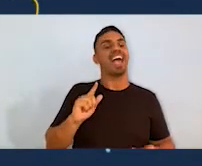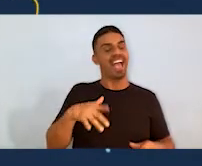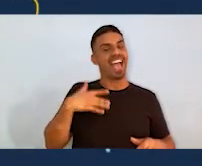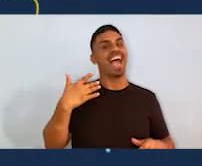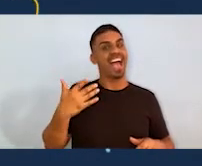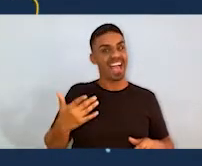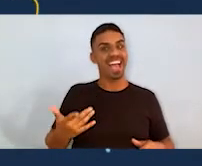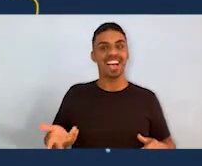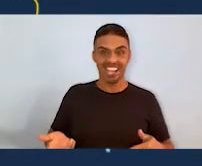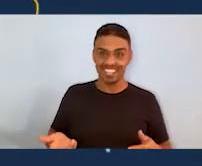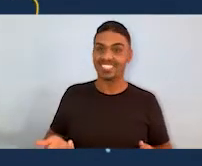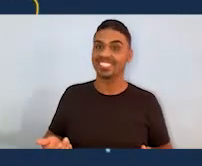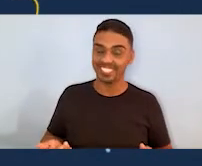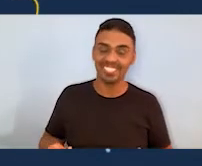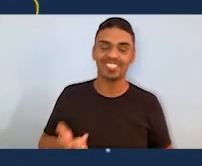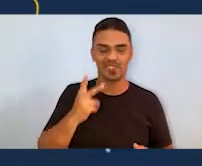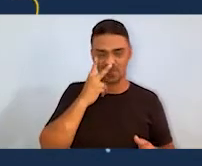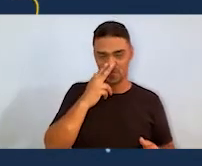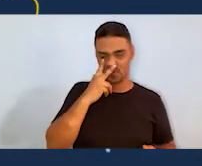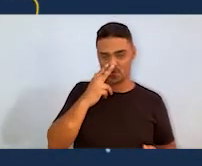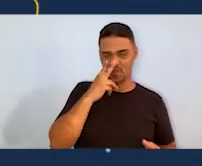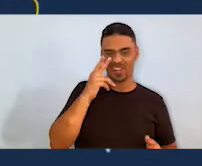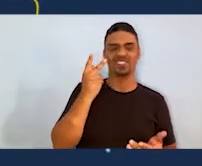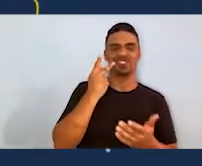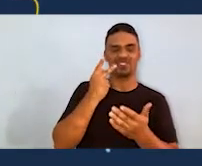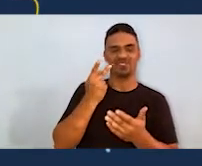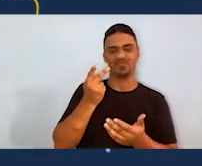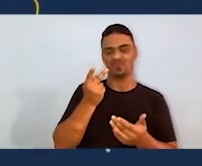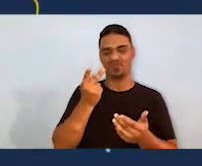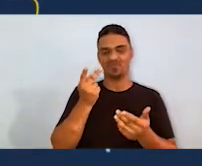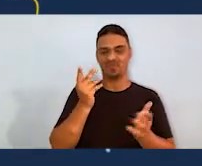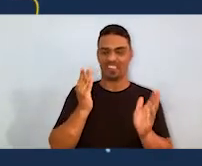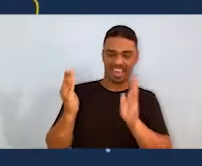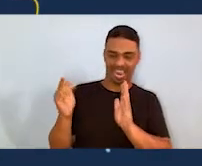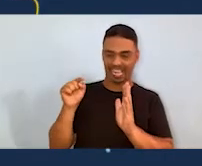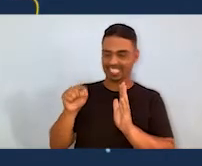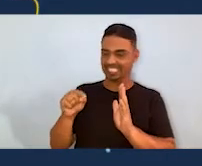Eu acho que eu botei uma coisa aqui pro lado.